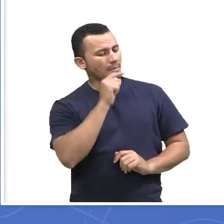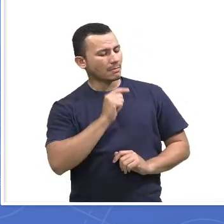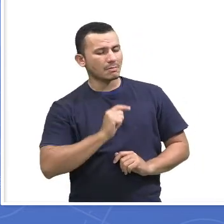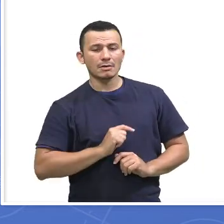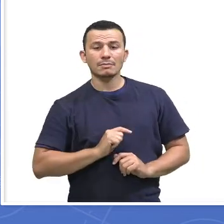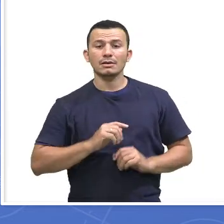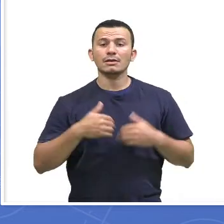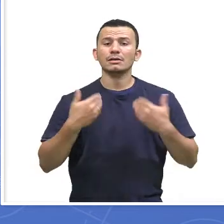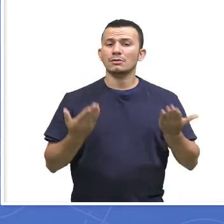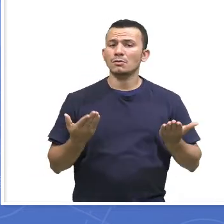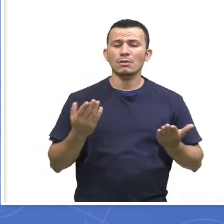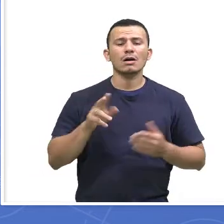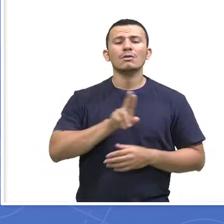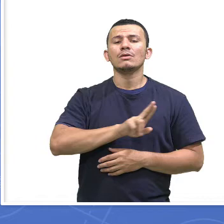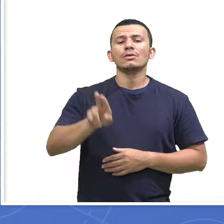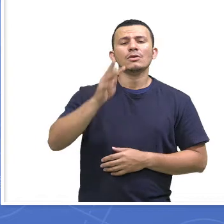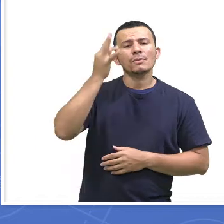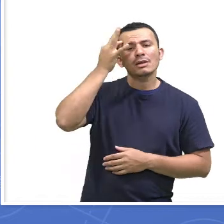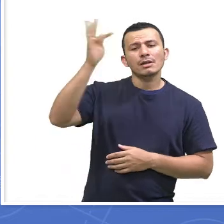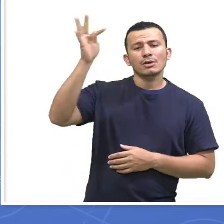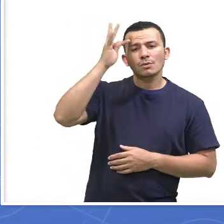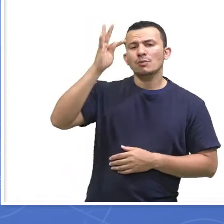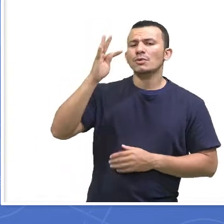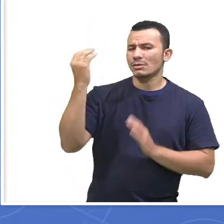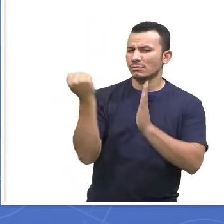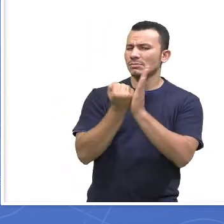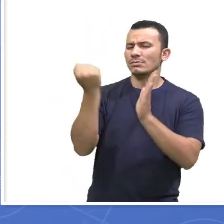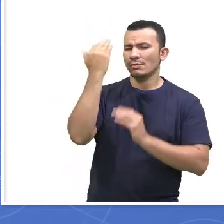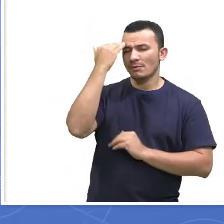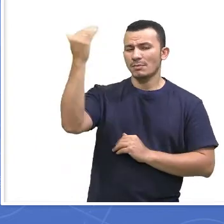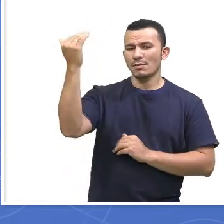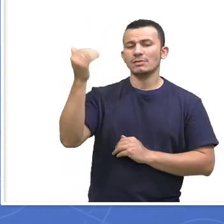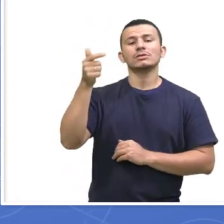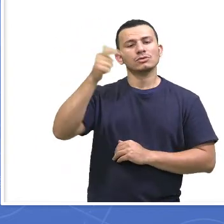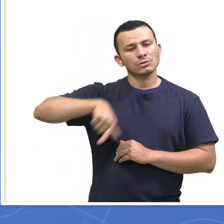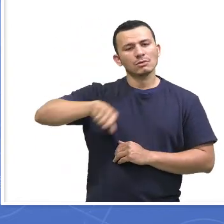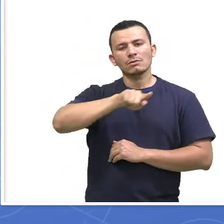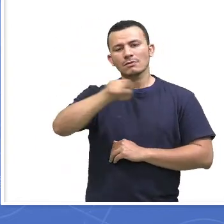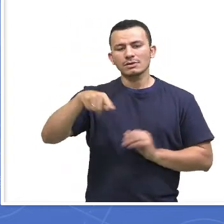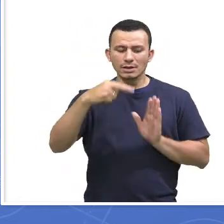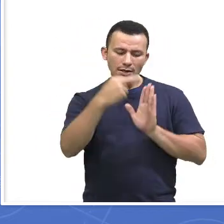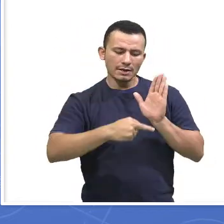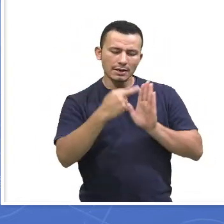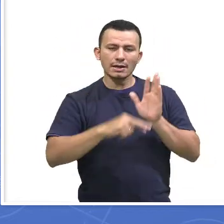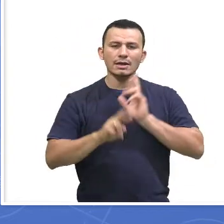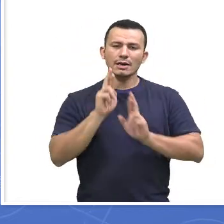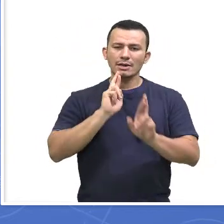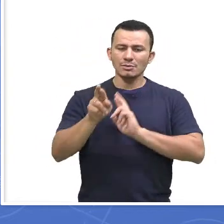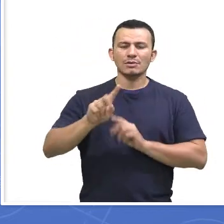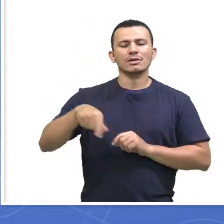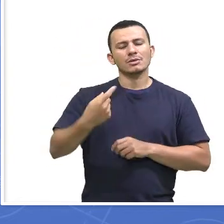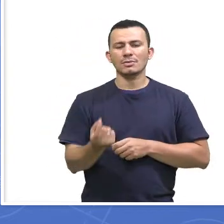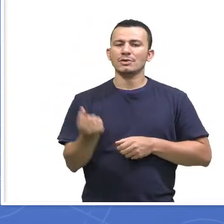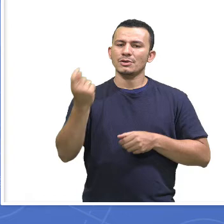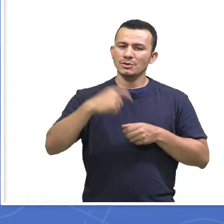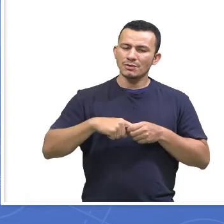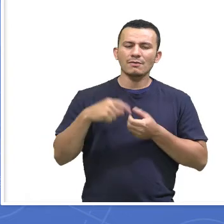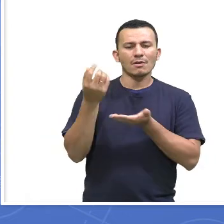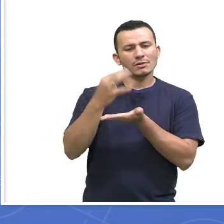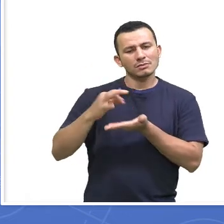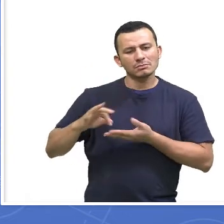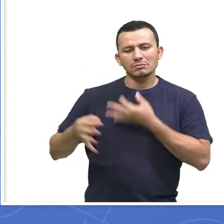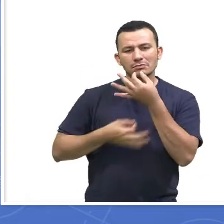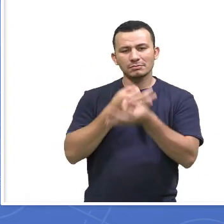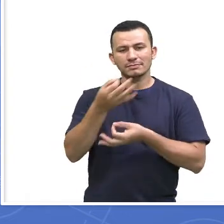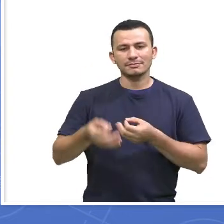racionalismo? Então pensem aí, leiam de novo a questão, respondam e já voltaremos para comentar